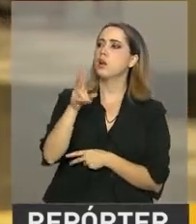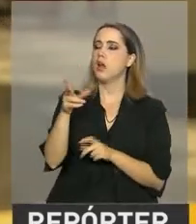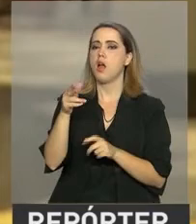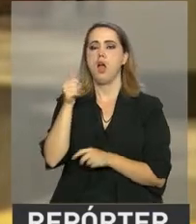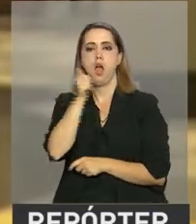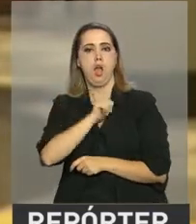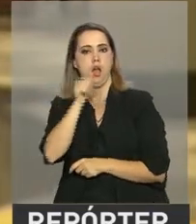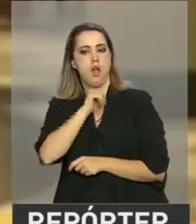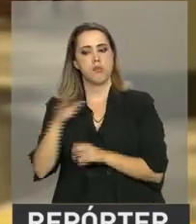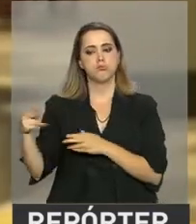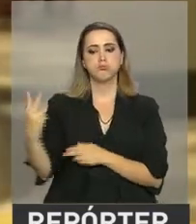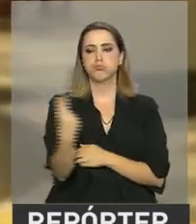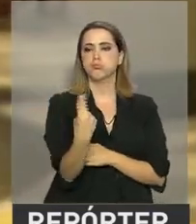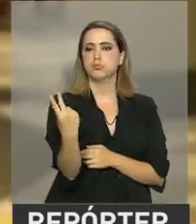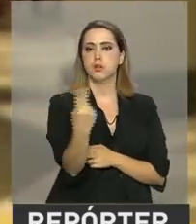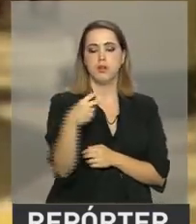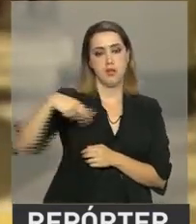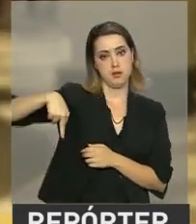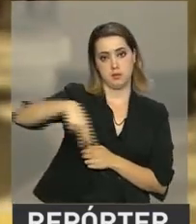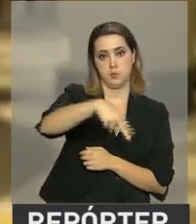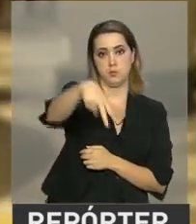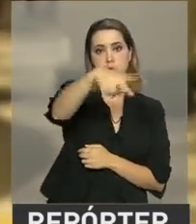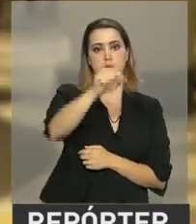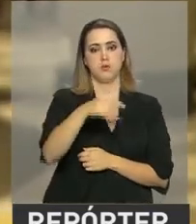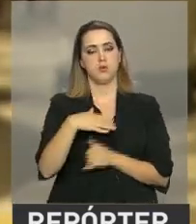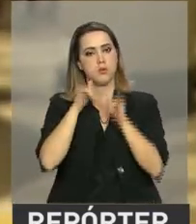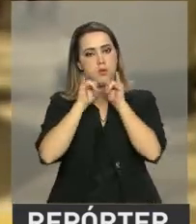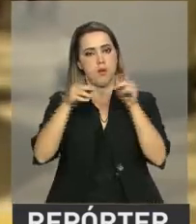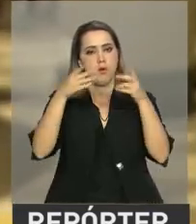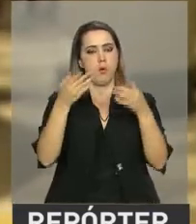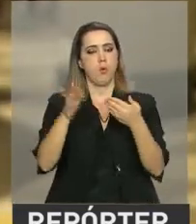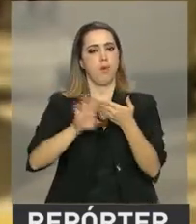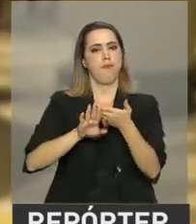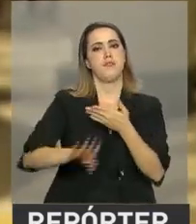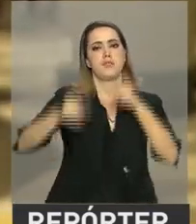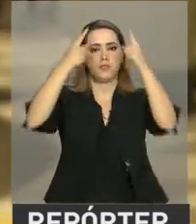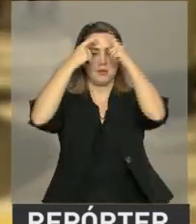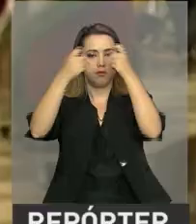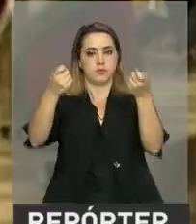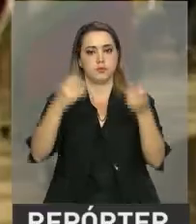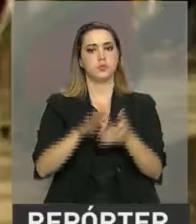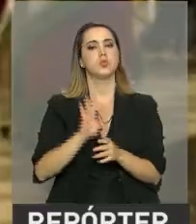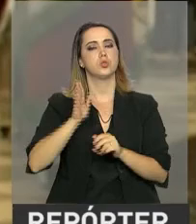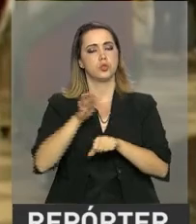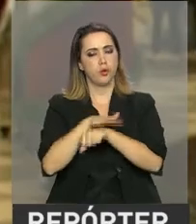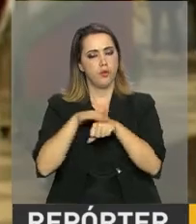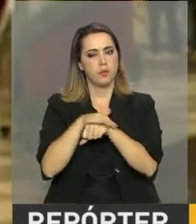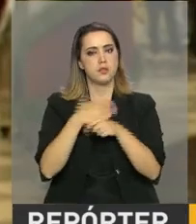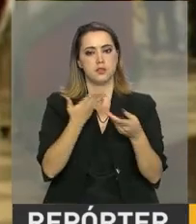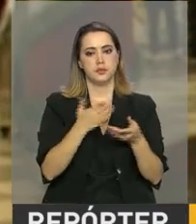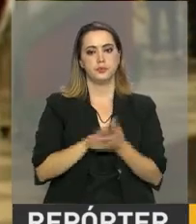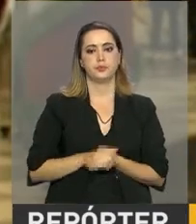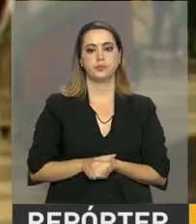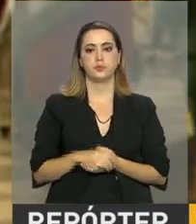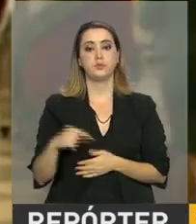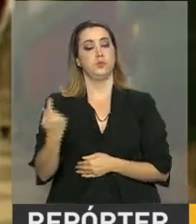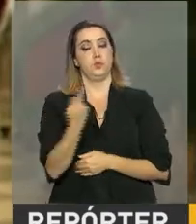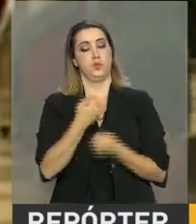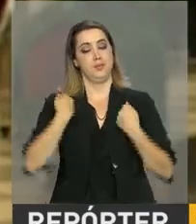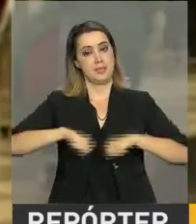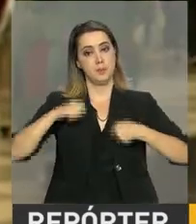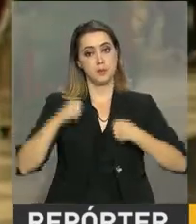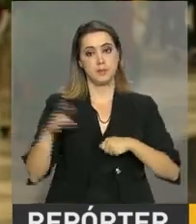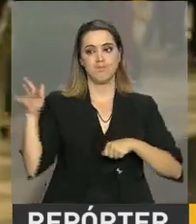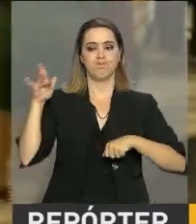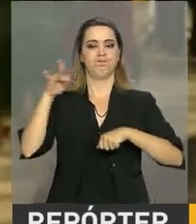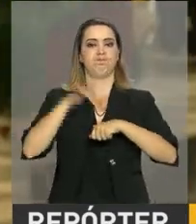né, fazendo uma campanha contra a violência, imediatamente a gente passa a conversar sobre o assunto. Nós temos que tocar na ferida.